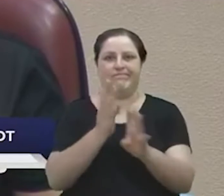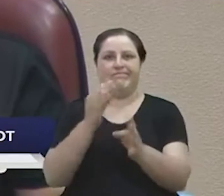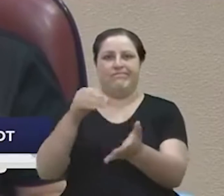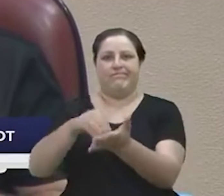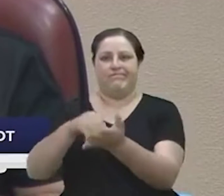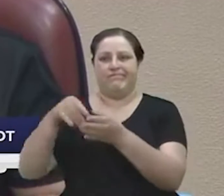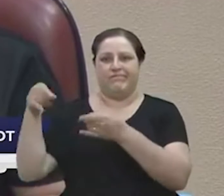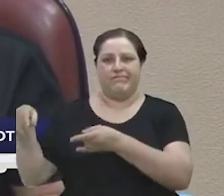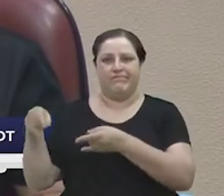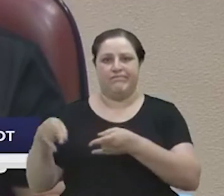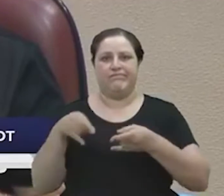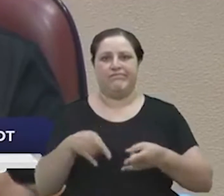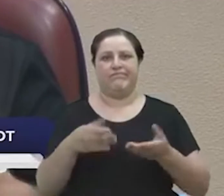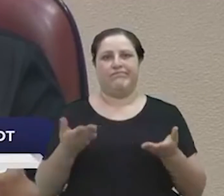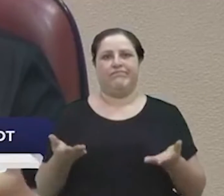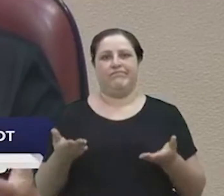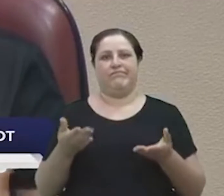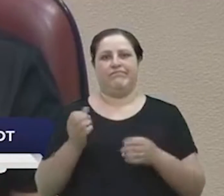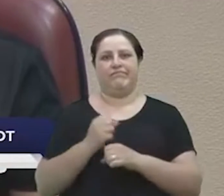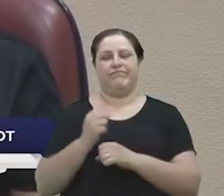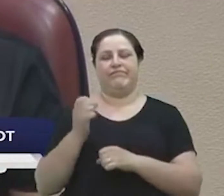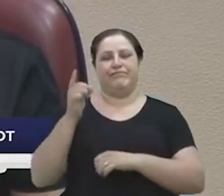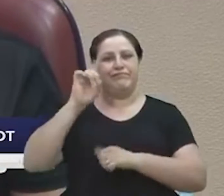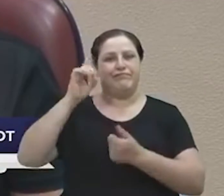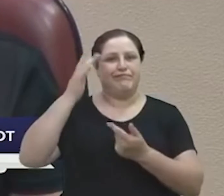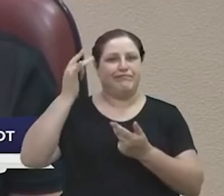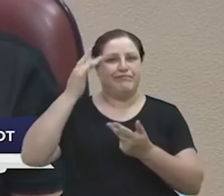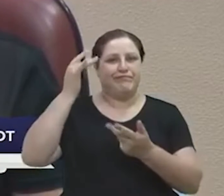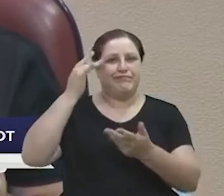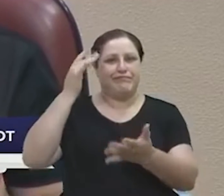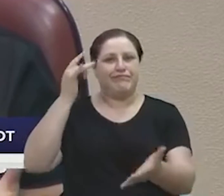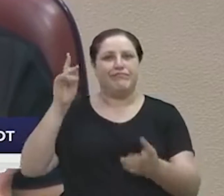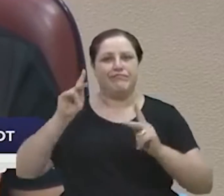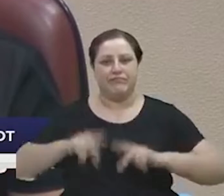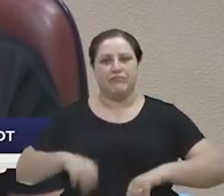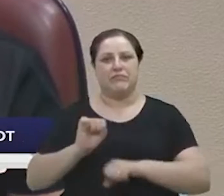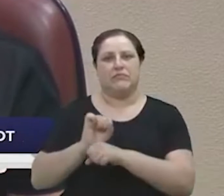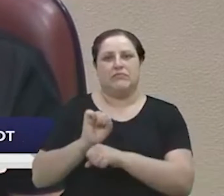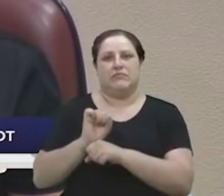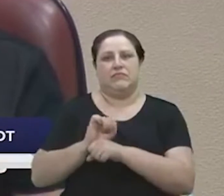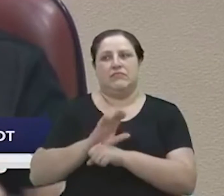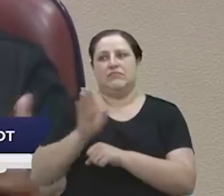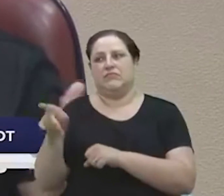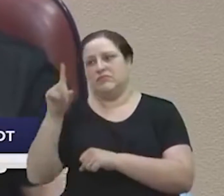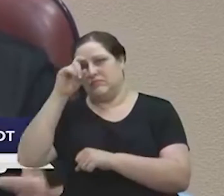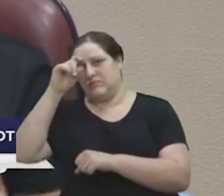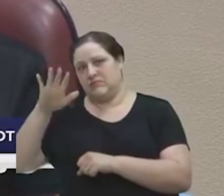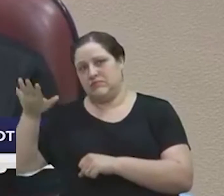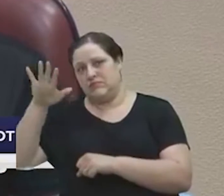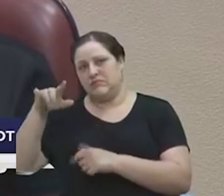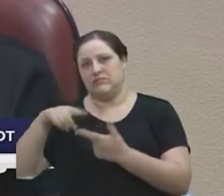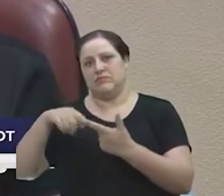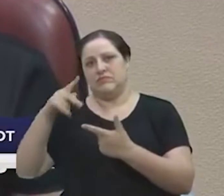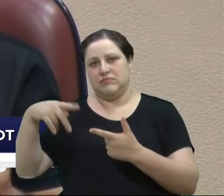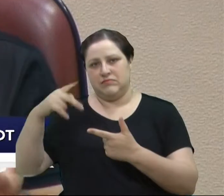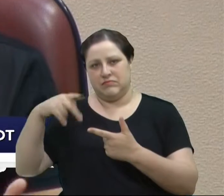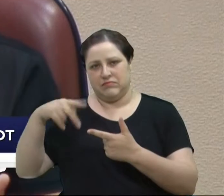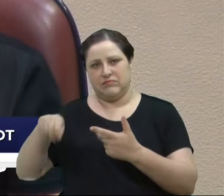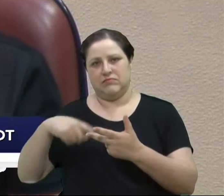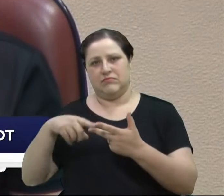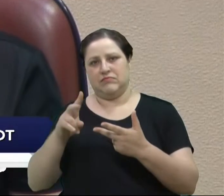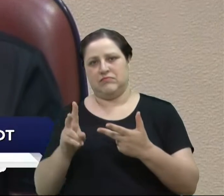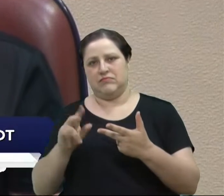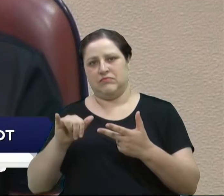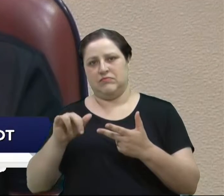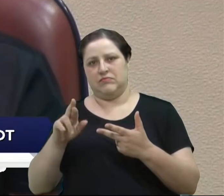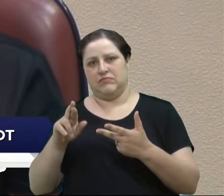ou ficar dias, as pessoas lá tentar um leito no Hospital Geral, no Pompeia, no Virgílio Ramos, e não conseguir